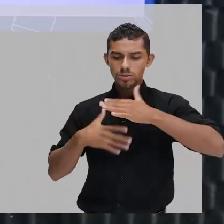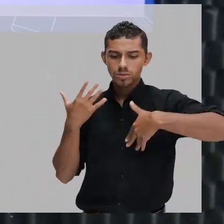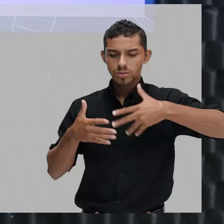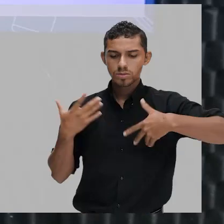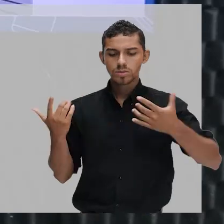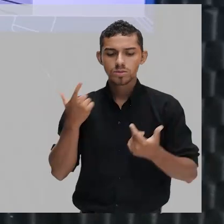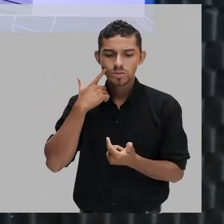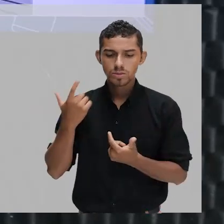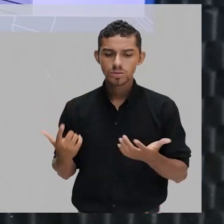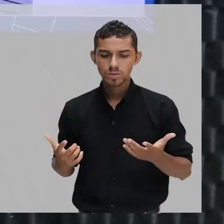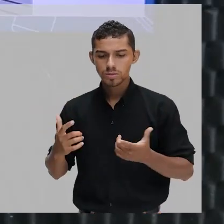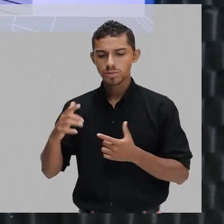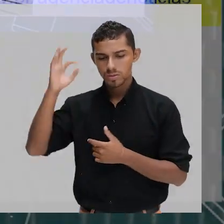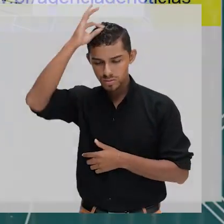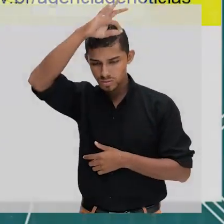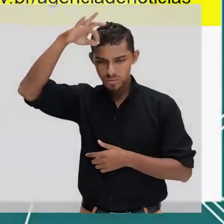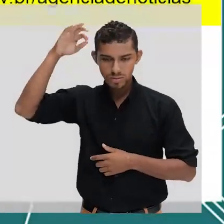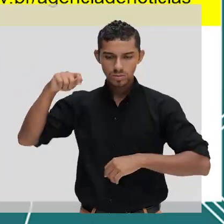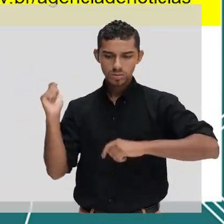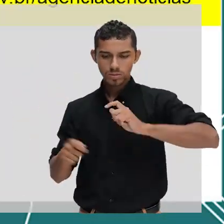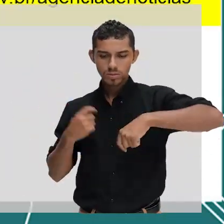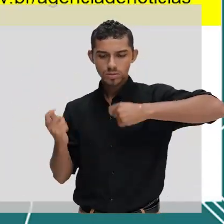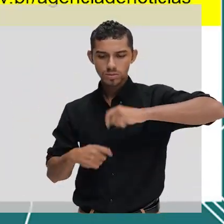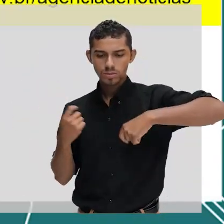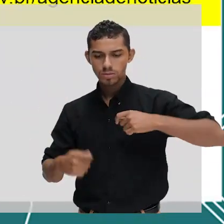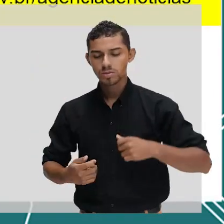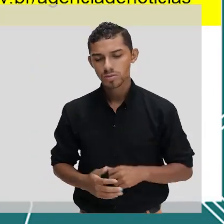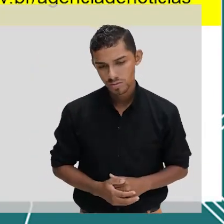Espírito Santo, como outras referências. Aqui, por exemplo, são